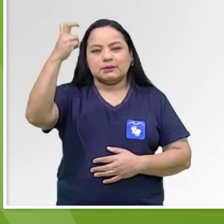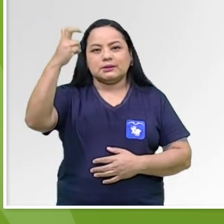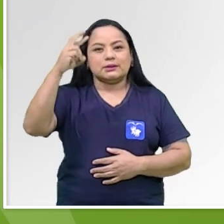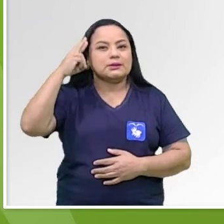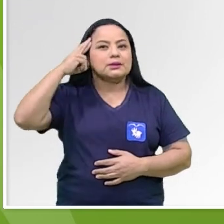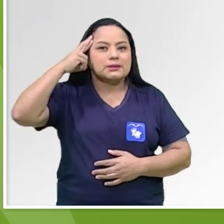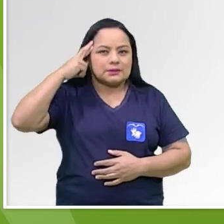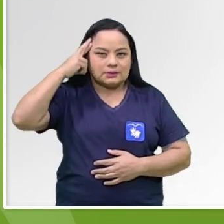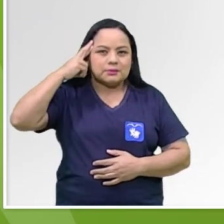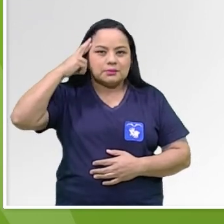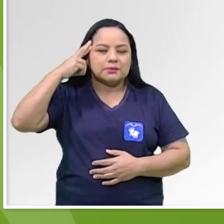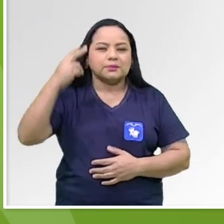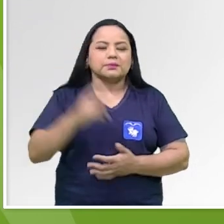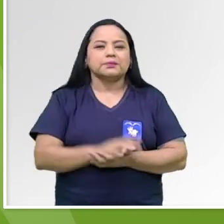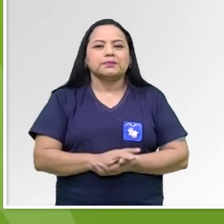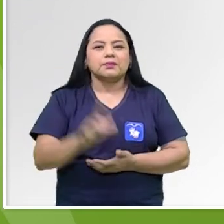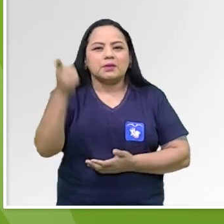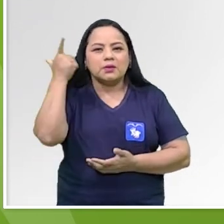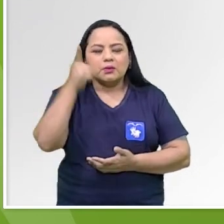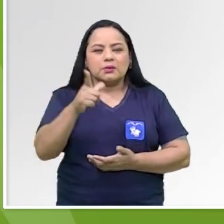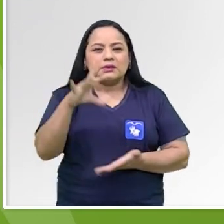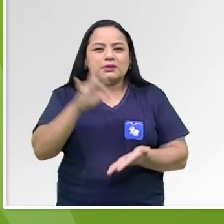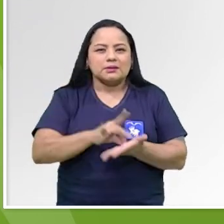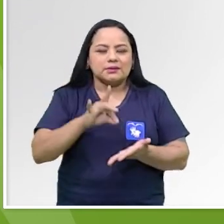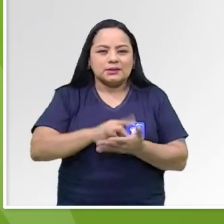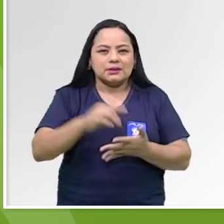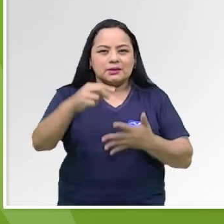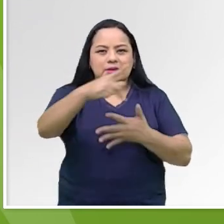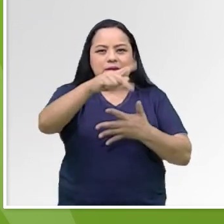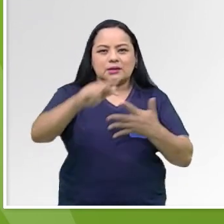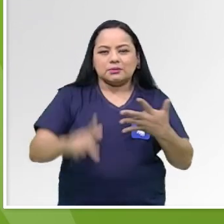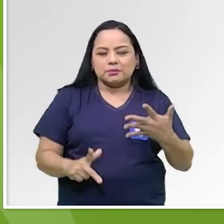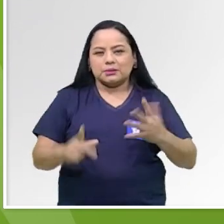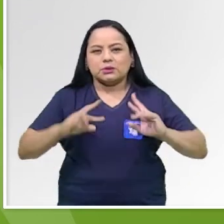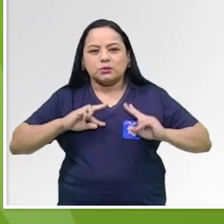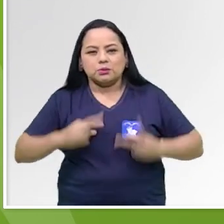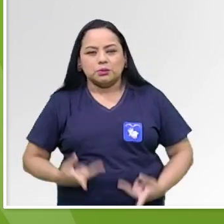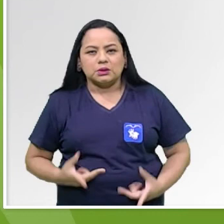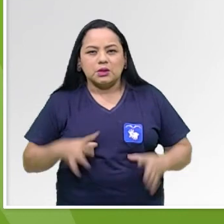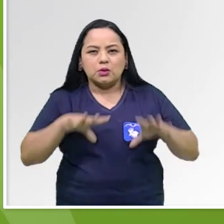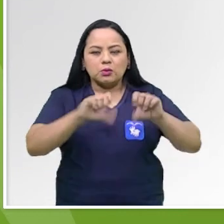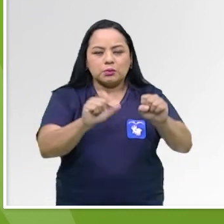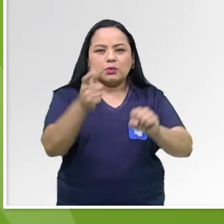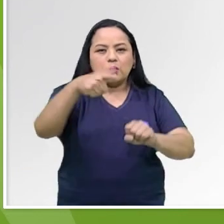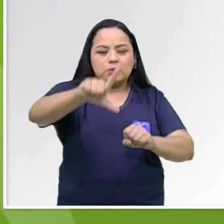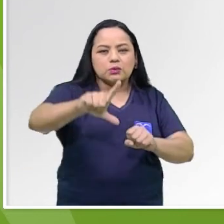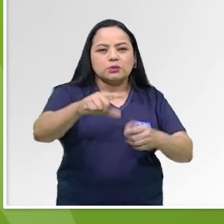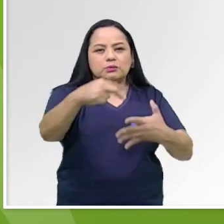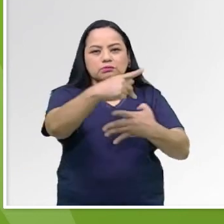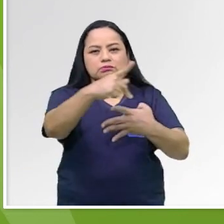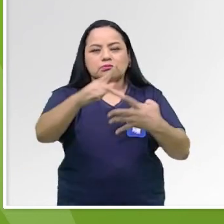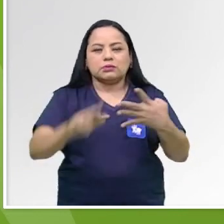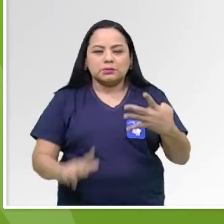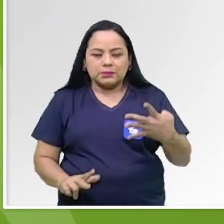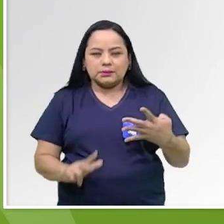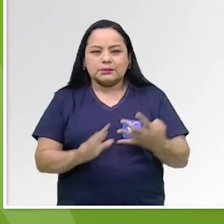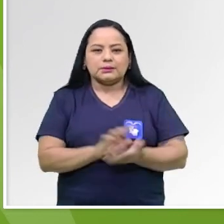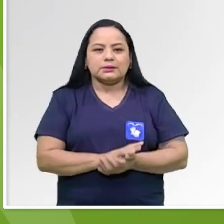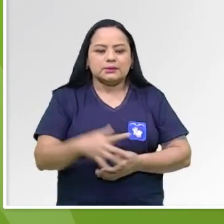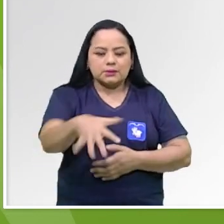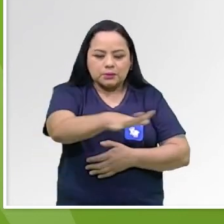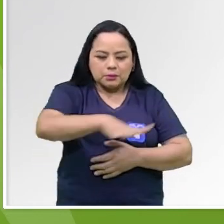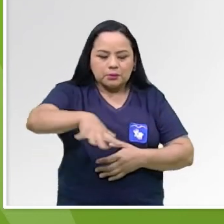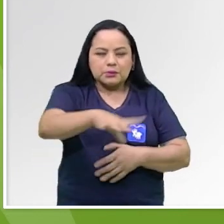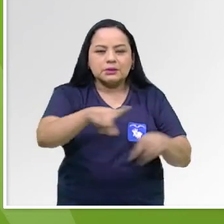racional, né? Conseguem, na verdade, a espécie humana, ela dominou todas as outras espécies e o